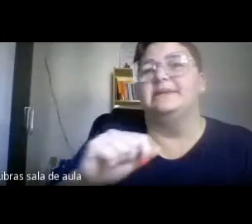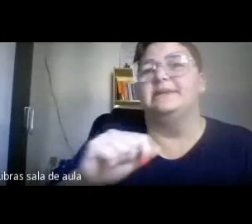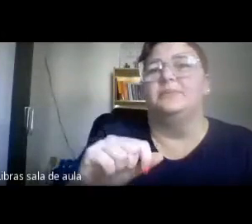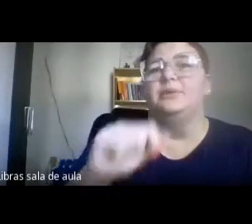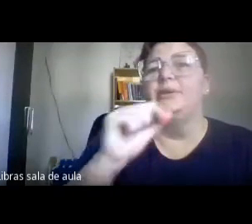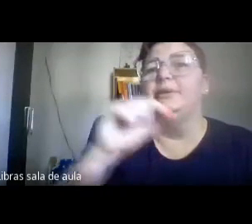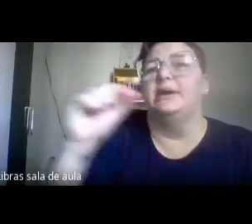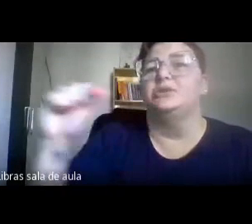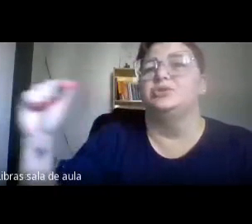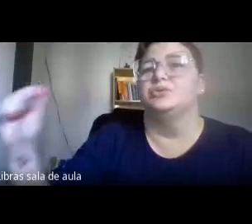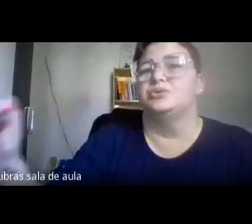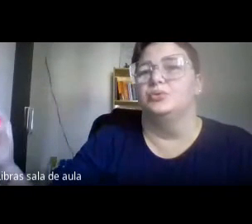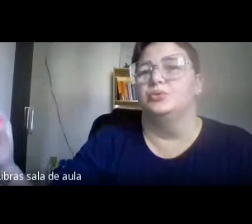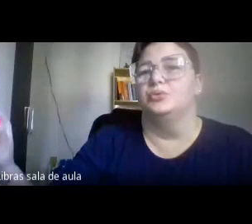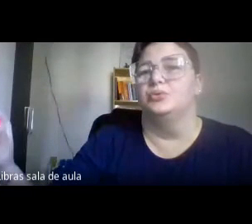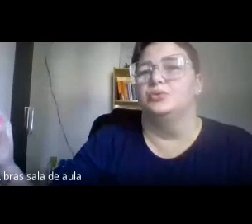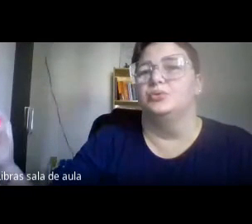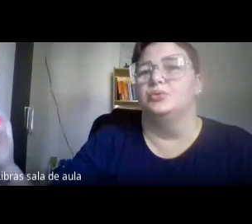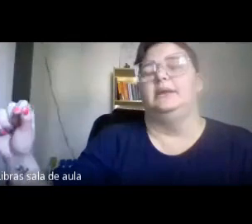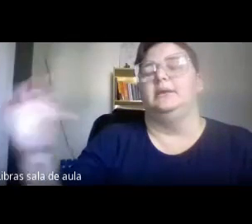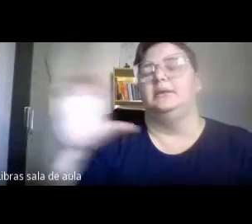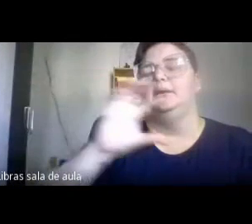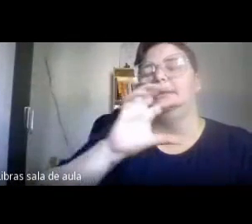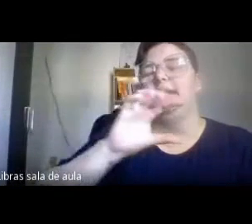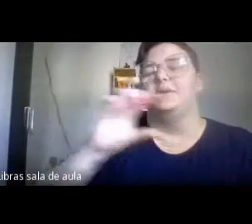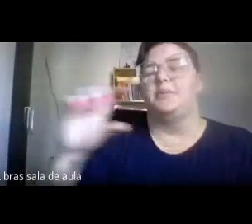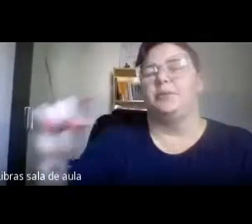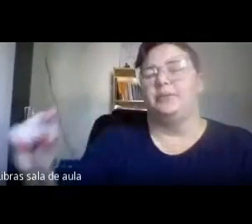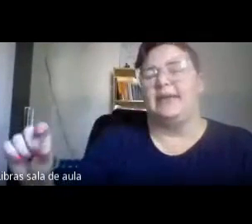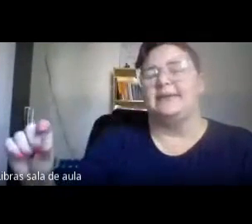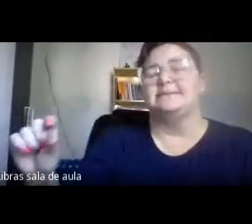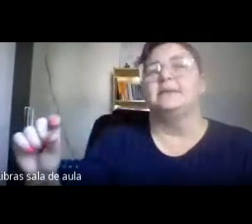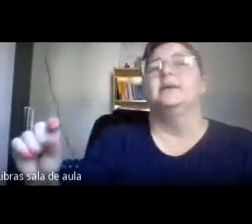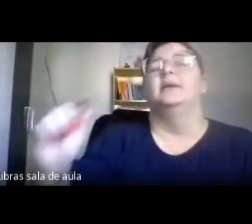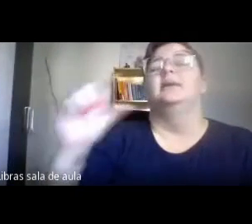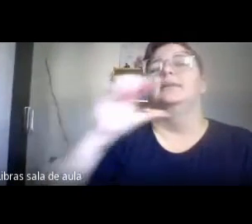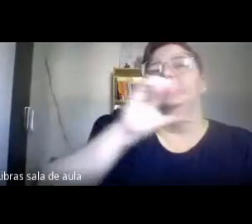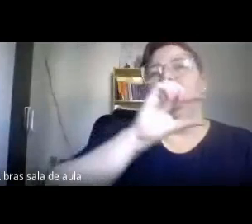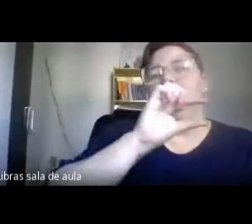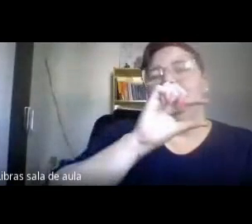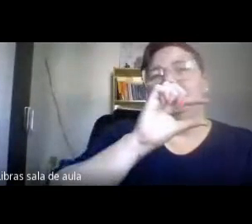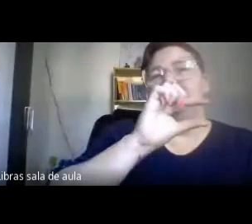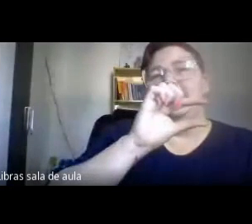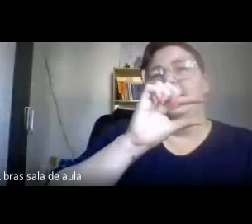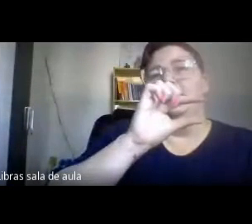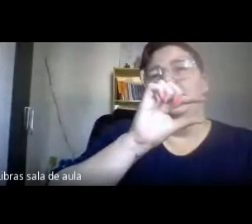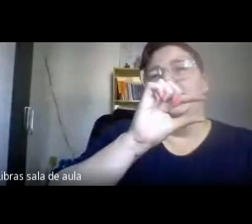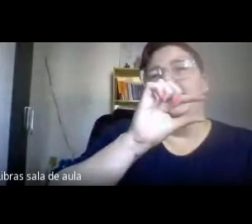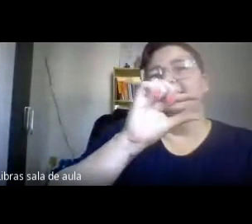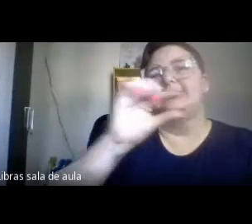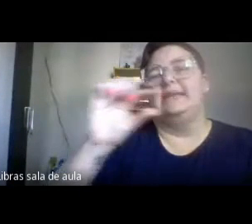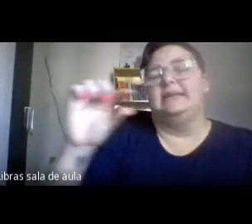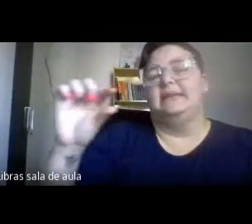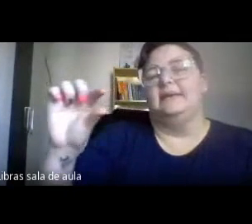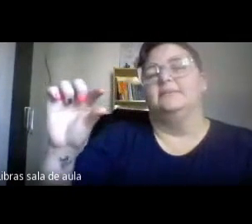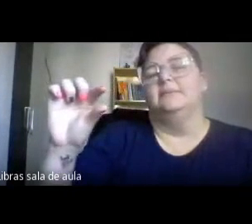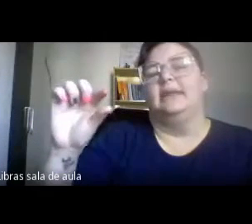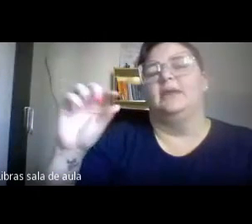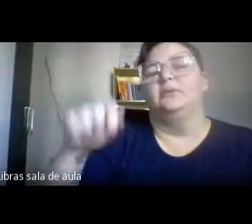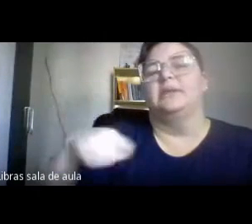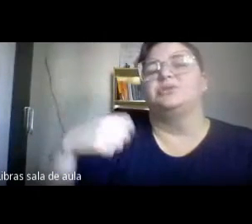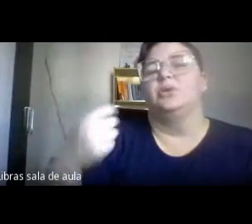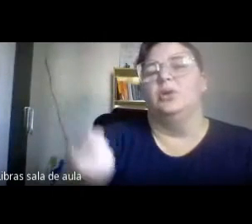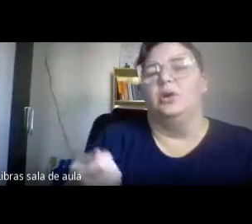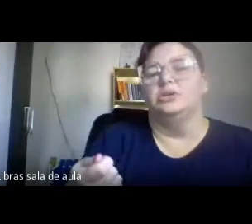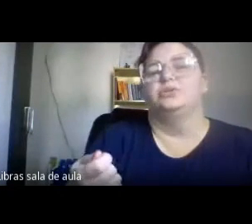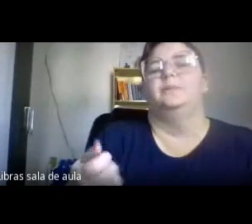escrever, por exemplo, Rio Grande do Sul na língua portuguesa, trazer a escrita, né,